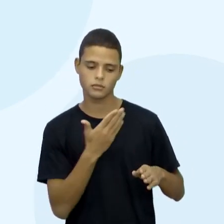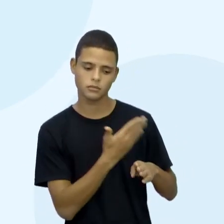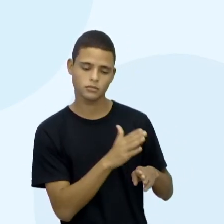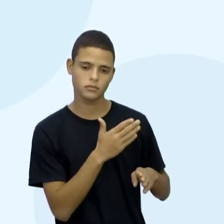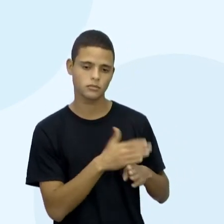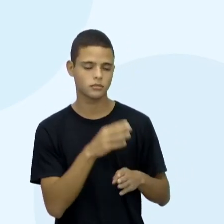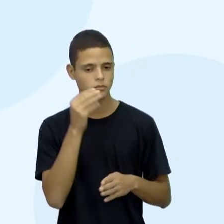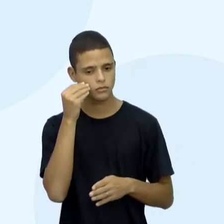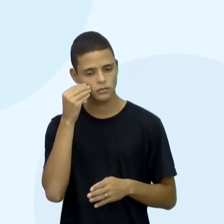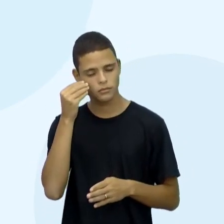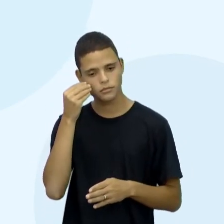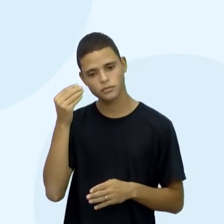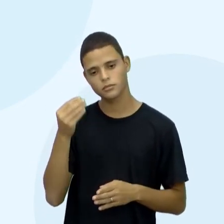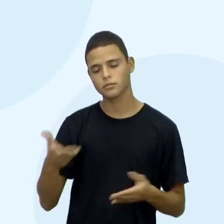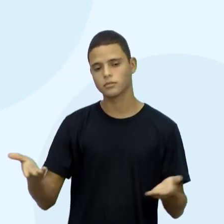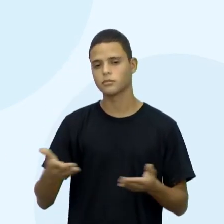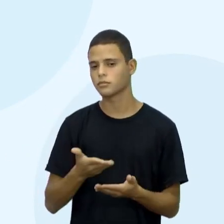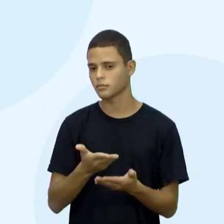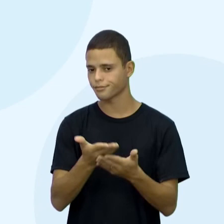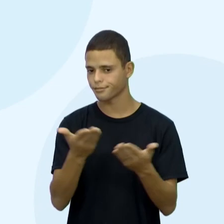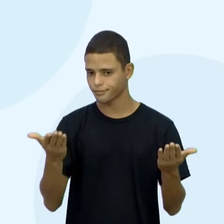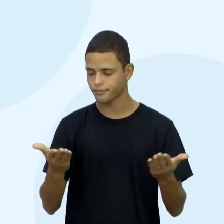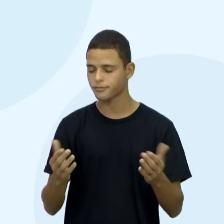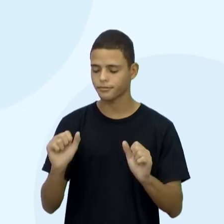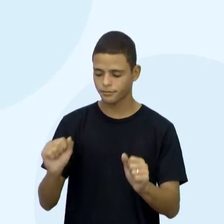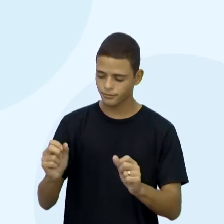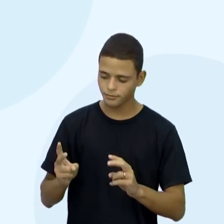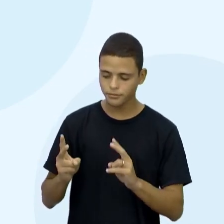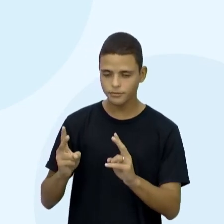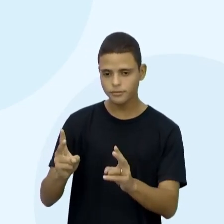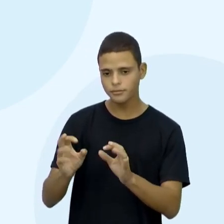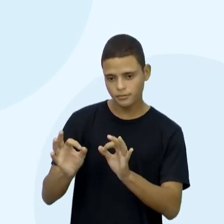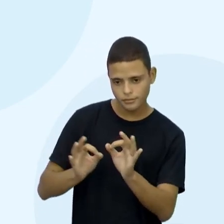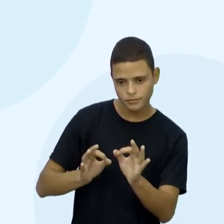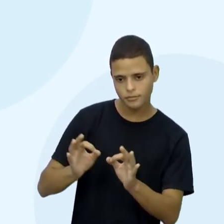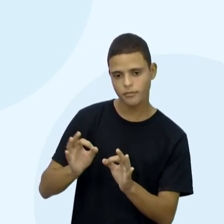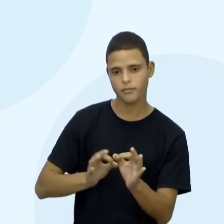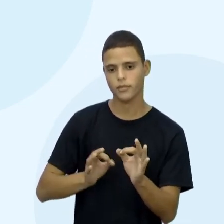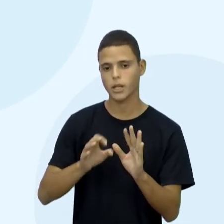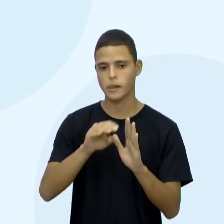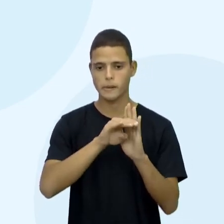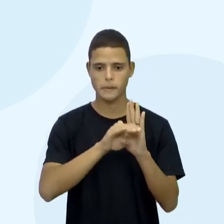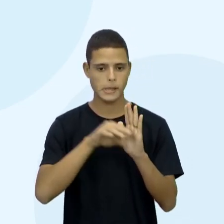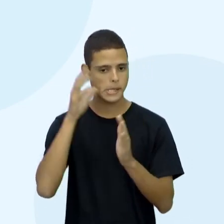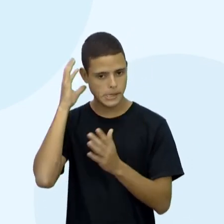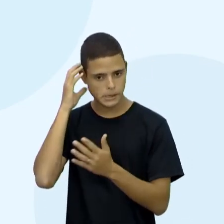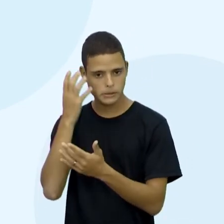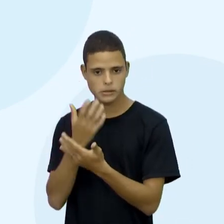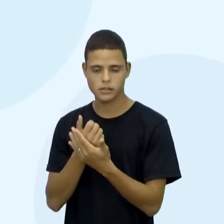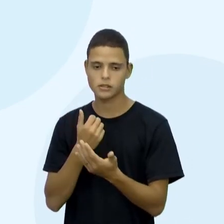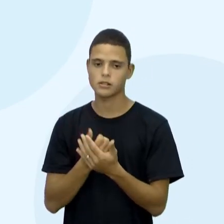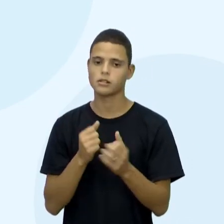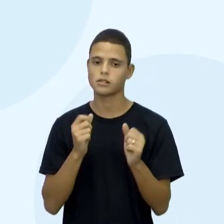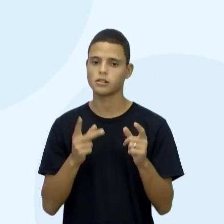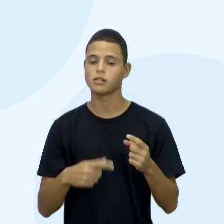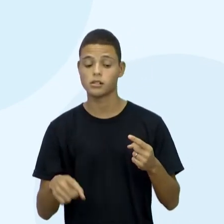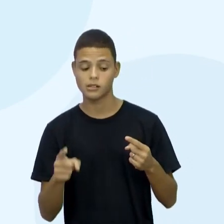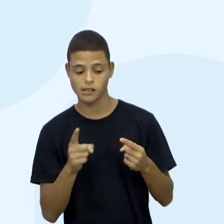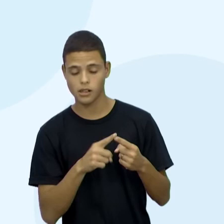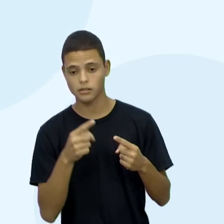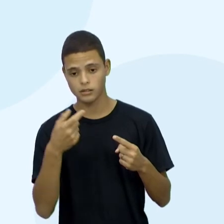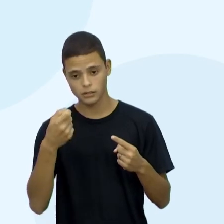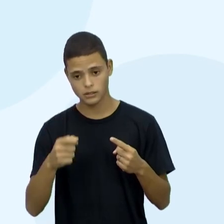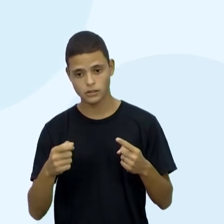princípios físicos, então você vai poder continuar fazendo aí o roteiro do seu podcast. Então, primeiramente você